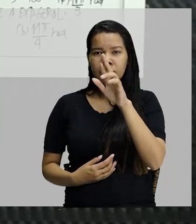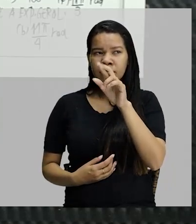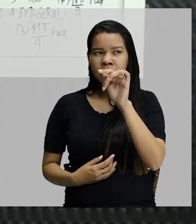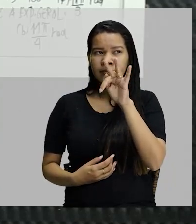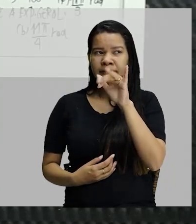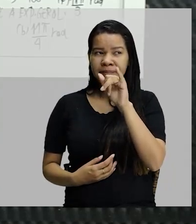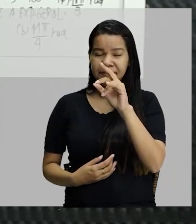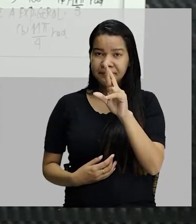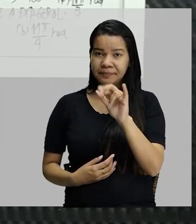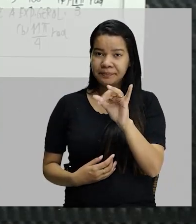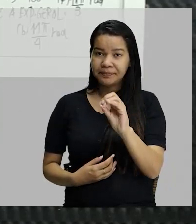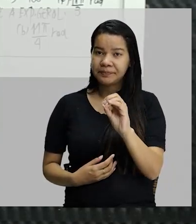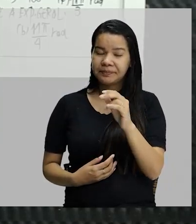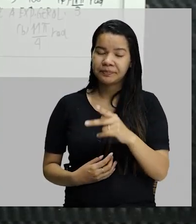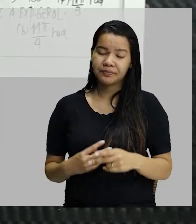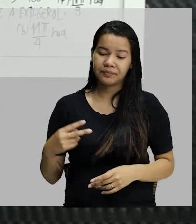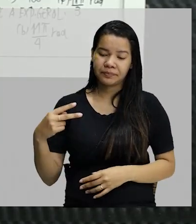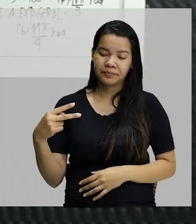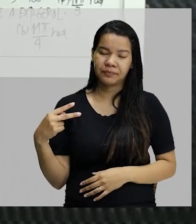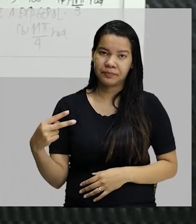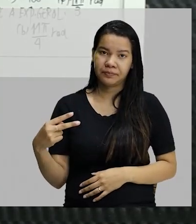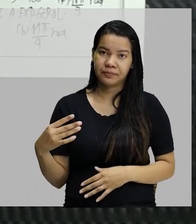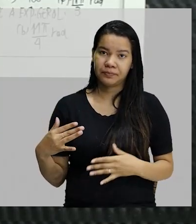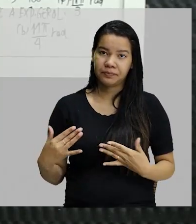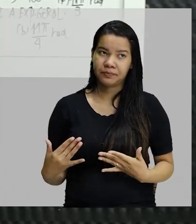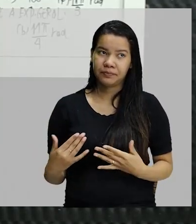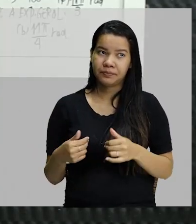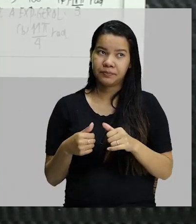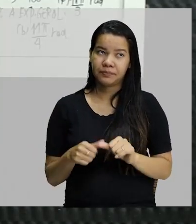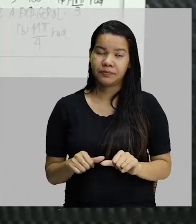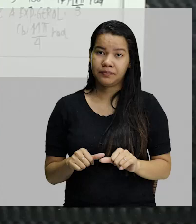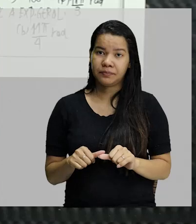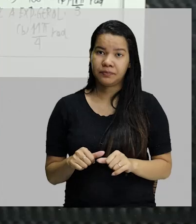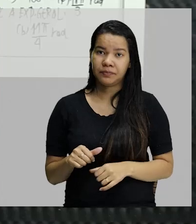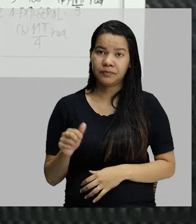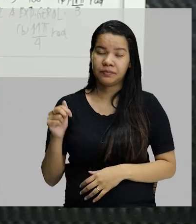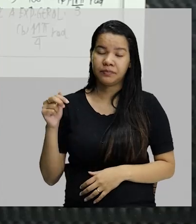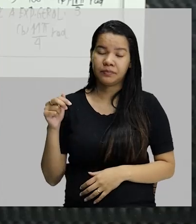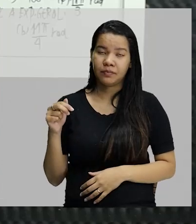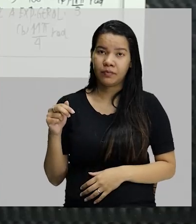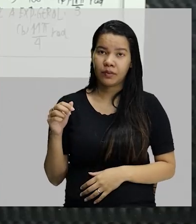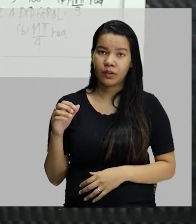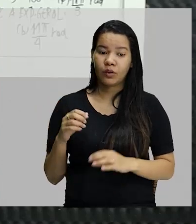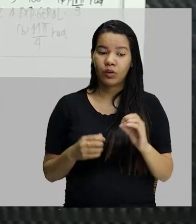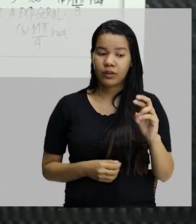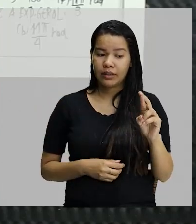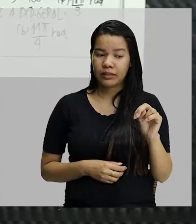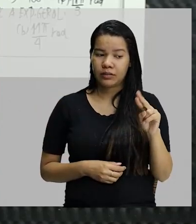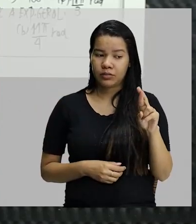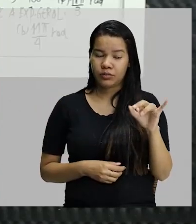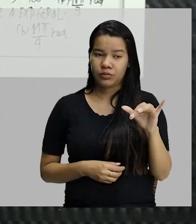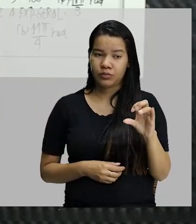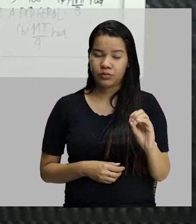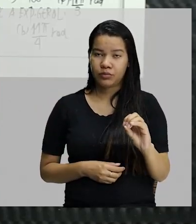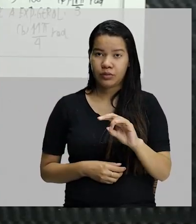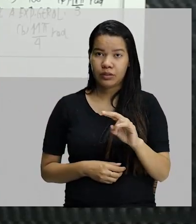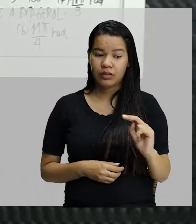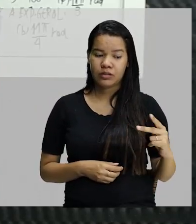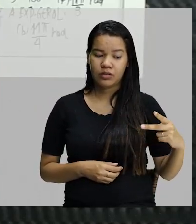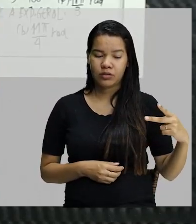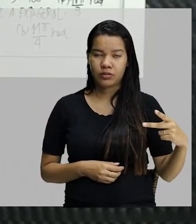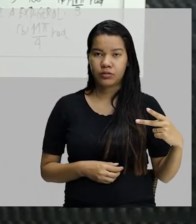arcos positivos. E quando o arco está no sentido anti-horário, eles são arcos